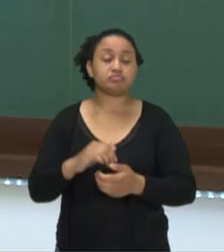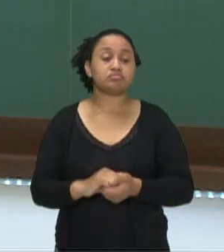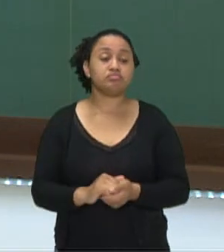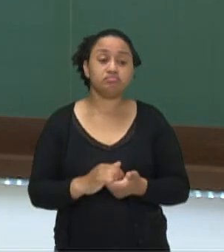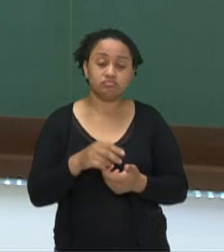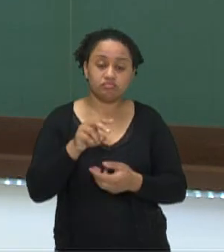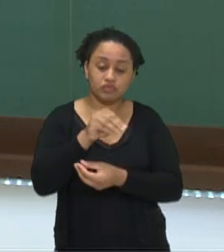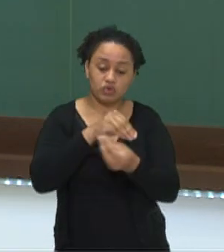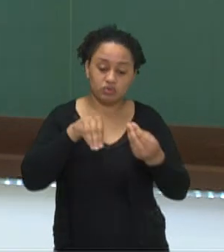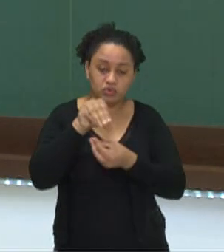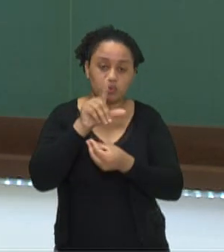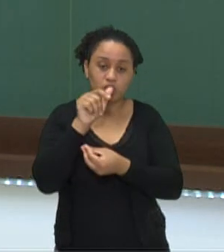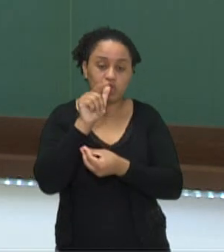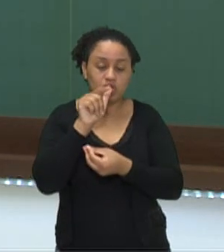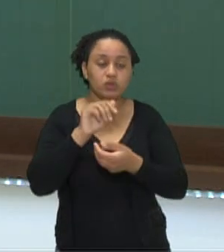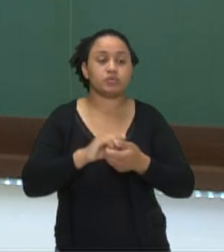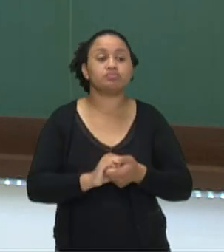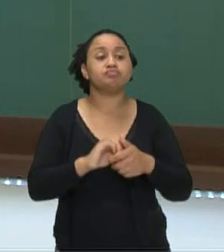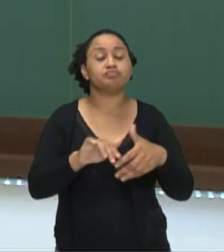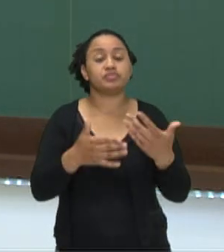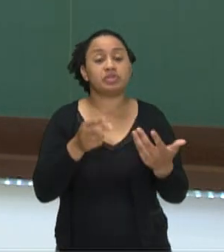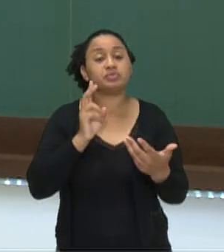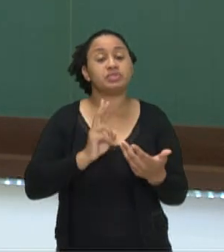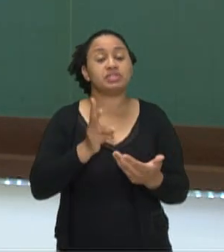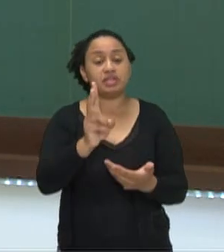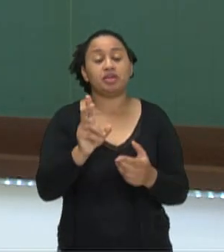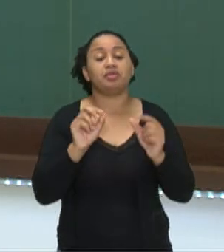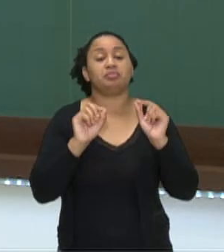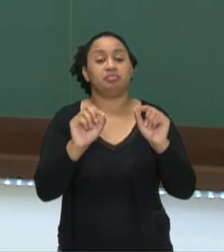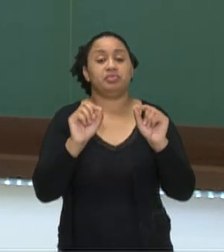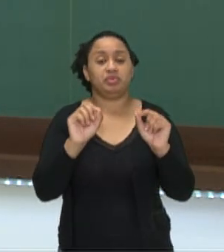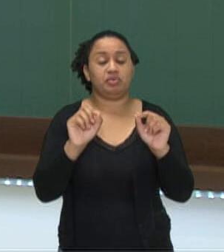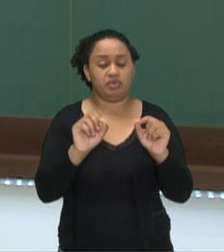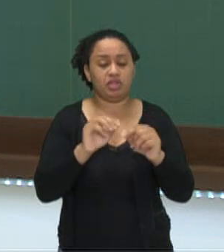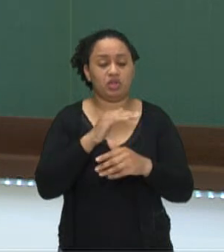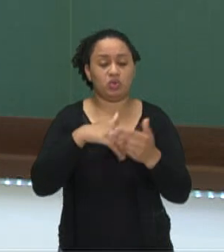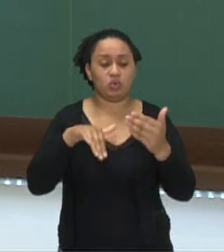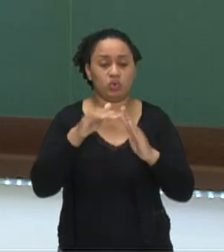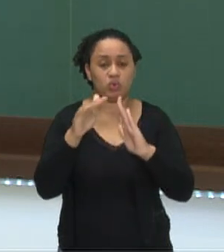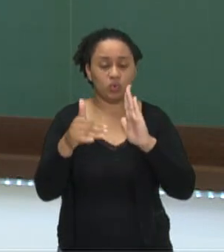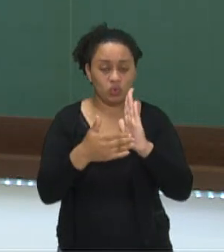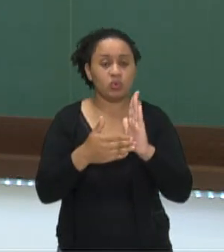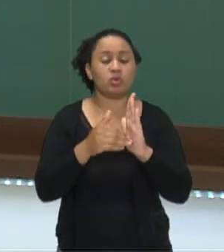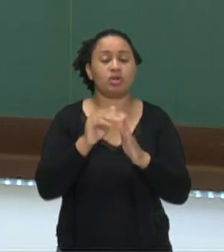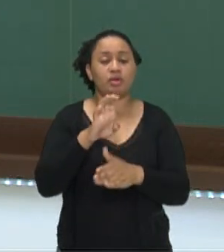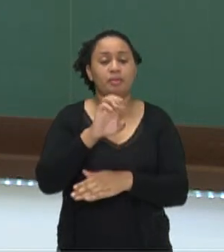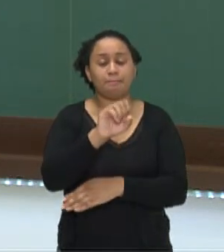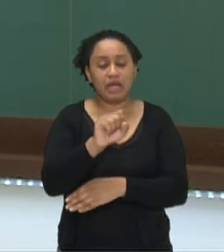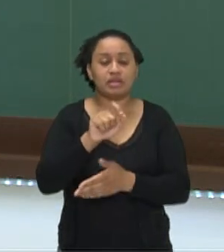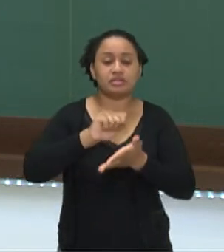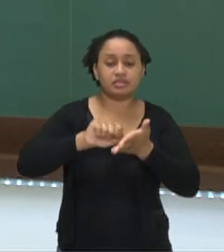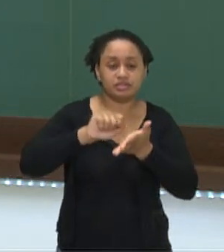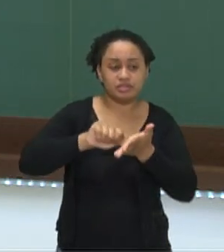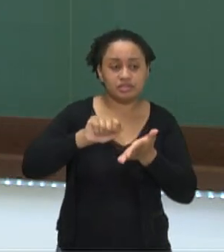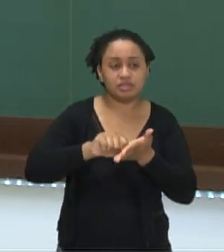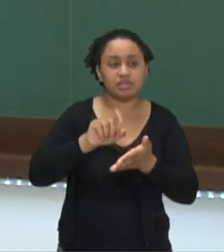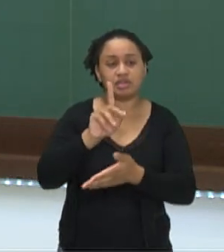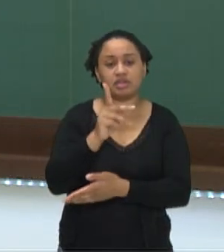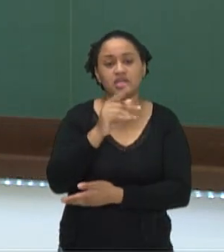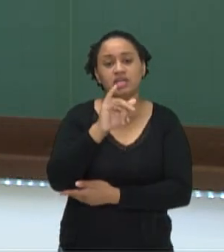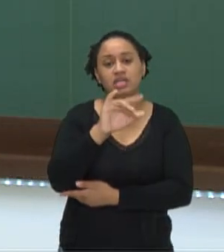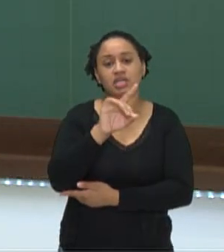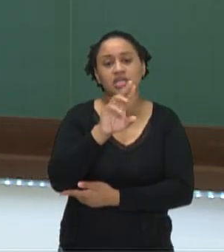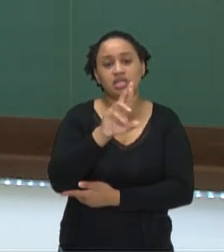hidroxilas em água, tá? Então, sempre, para todas as bases, você vai escrever aí hidróxido